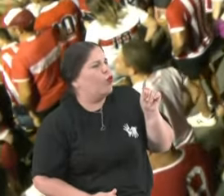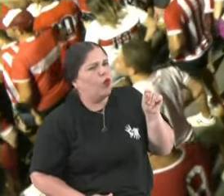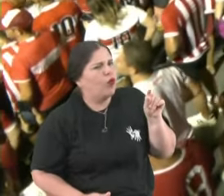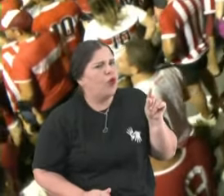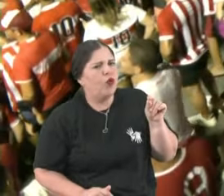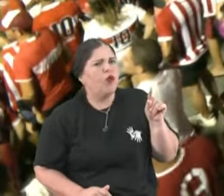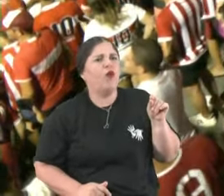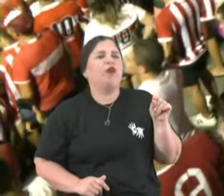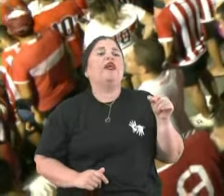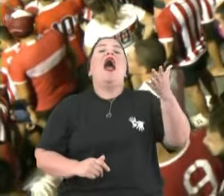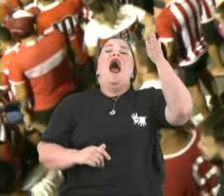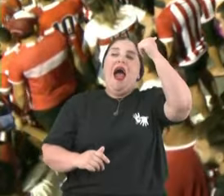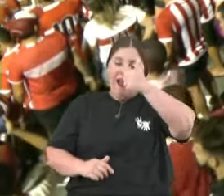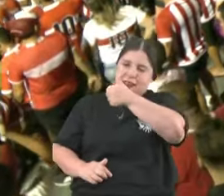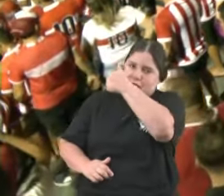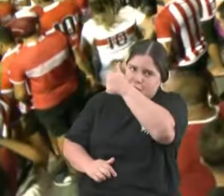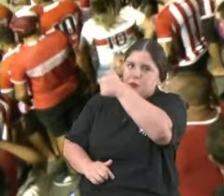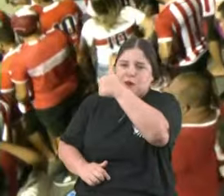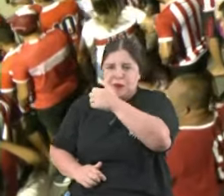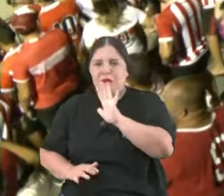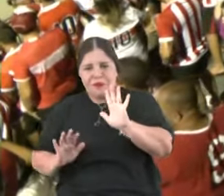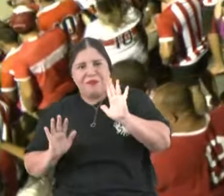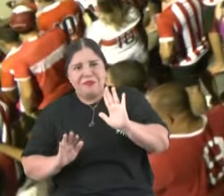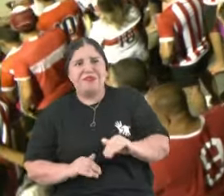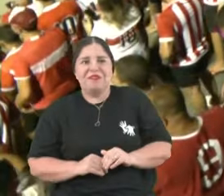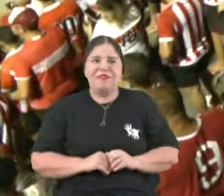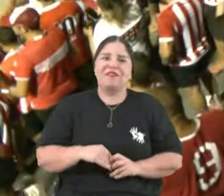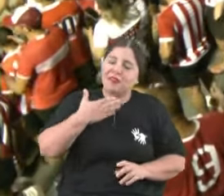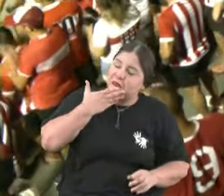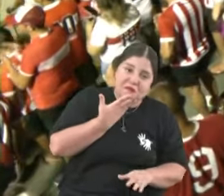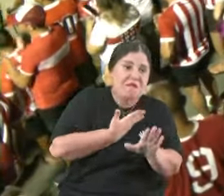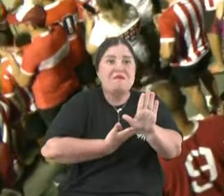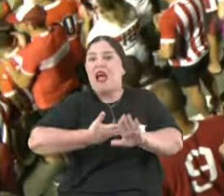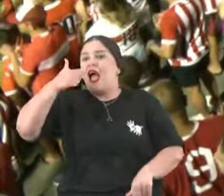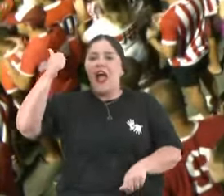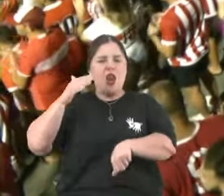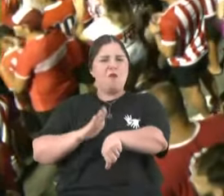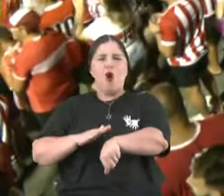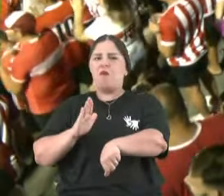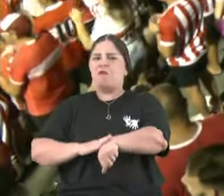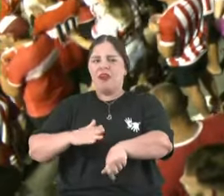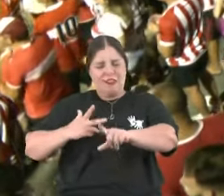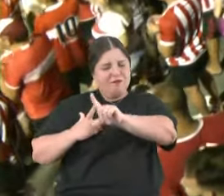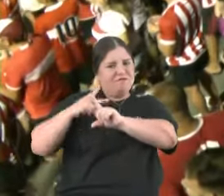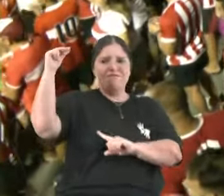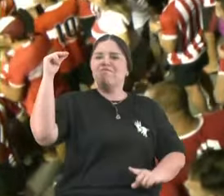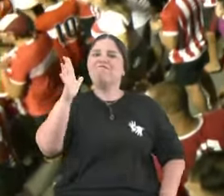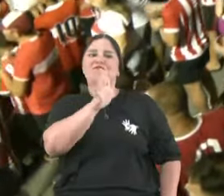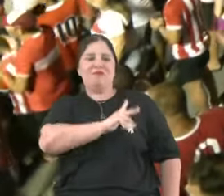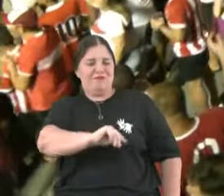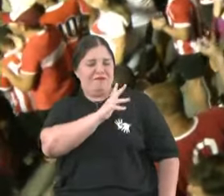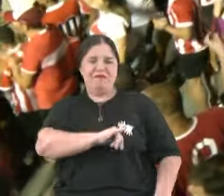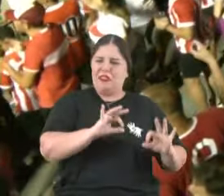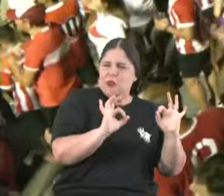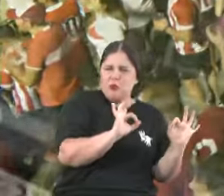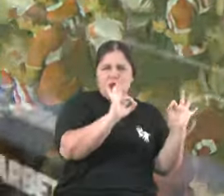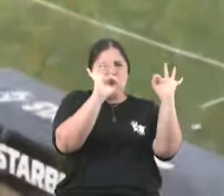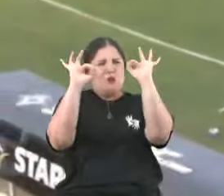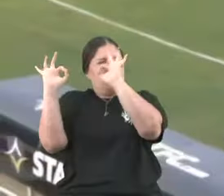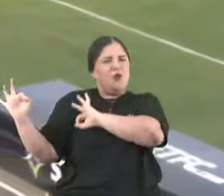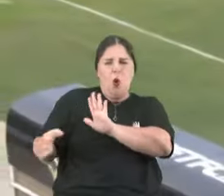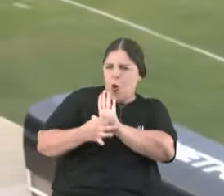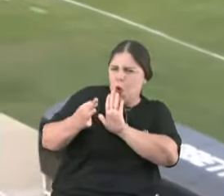Ah, tá, beleza. Os melhores momentos dessa vitória do CRB na tela com um breve comentário do Alberto Oliveira, né?